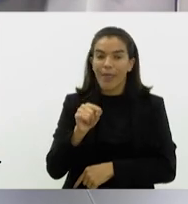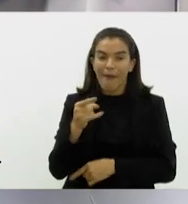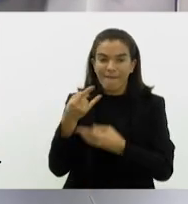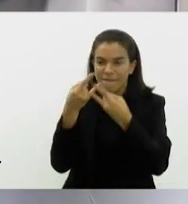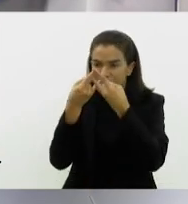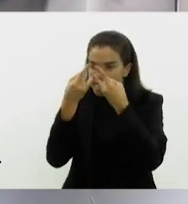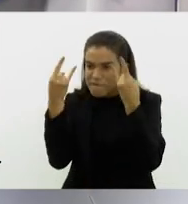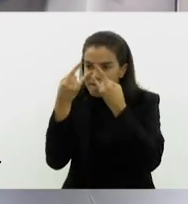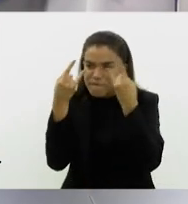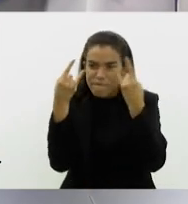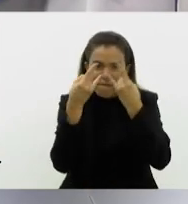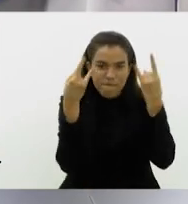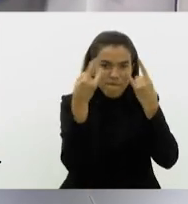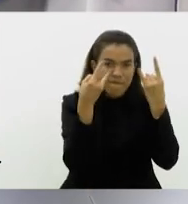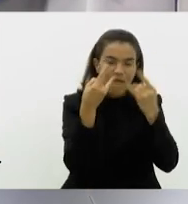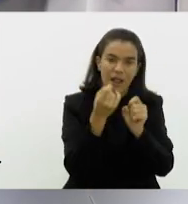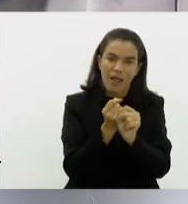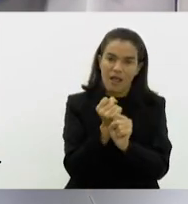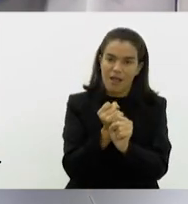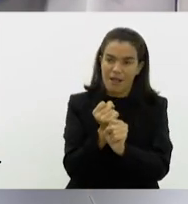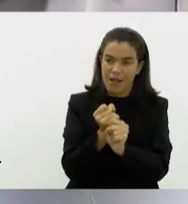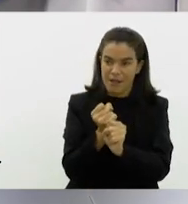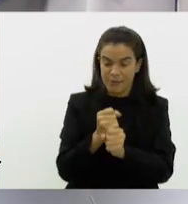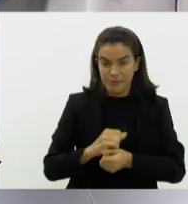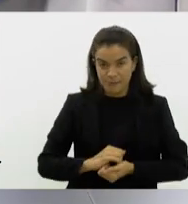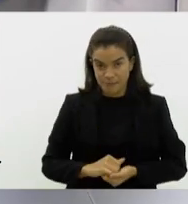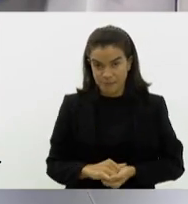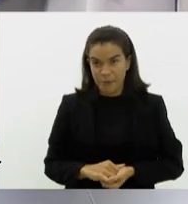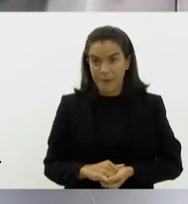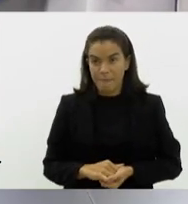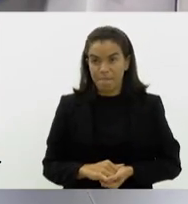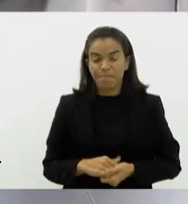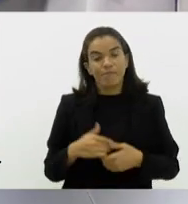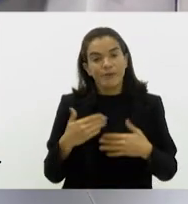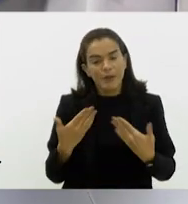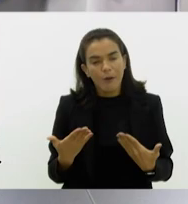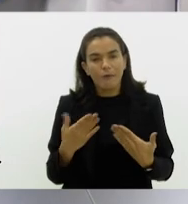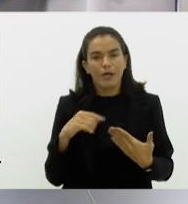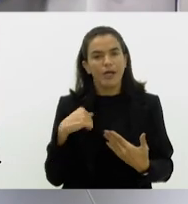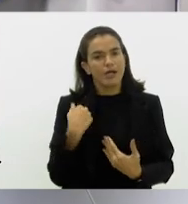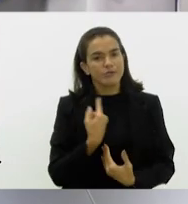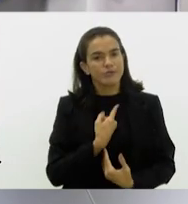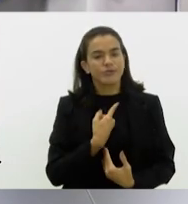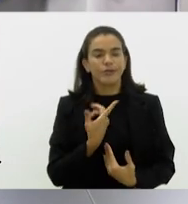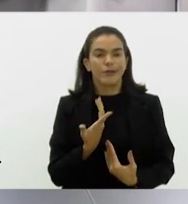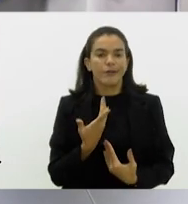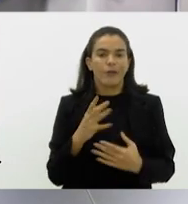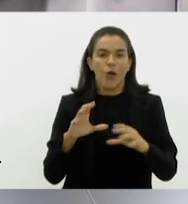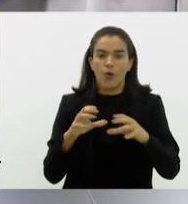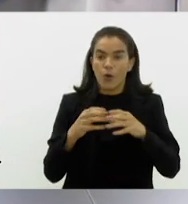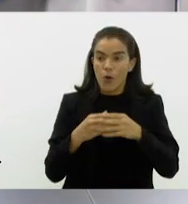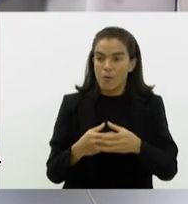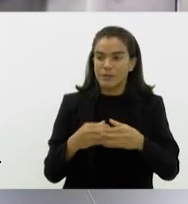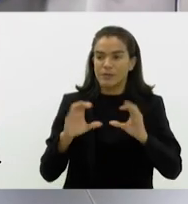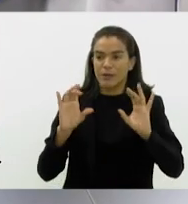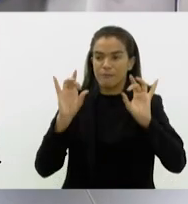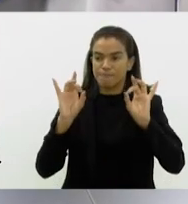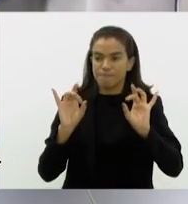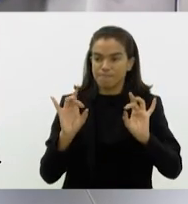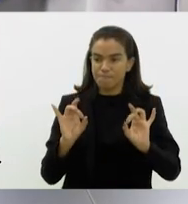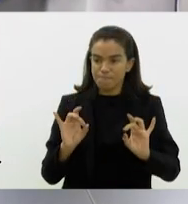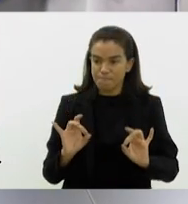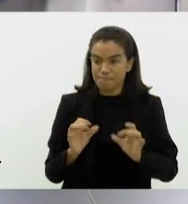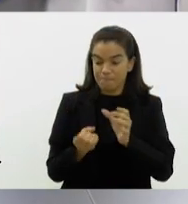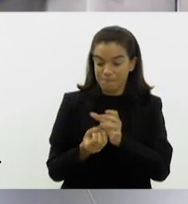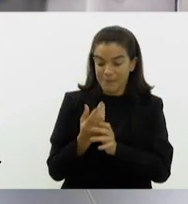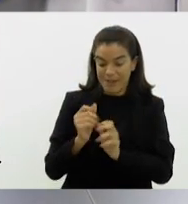instituído no estado do Rio de Janeiro por alguns anos. Então, a gente acabou se deparando, numa comissão especial instituída nessa